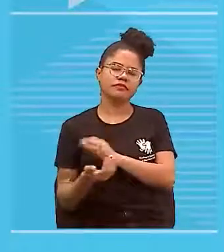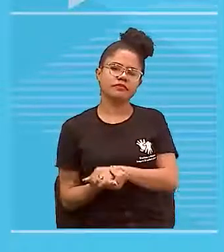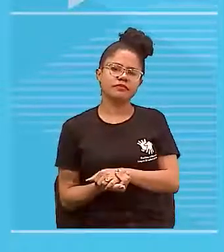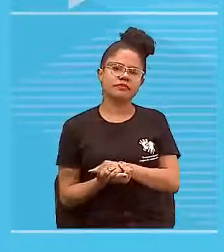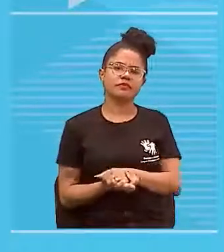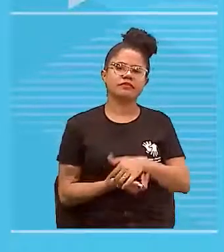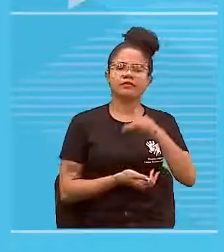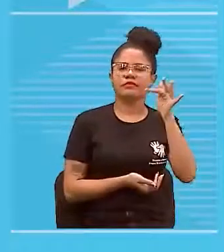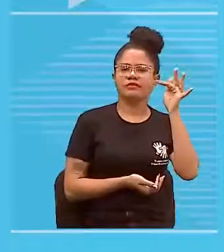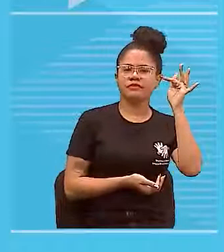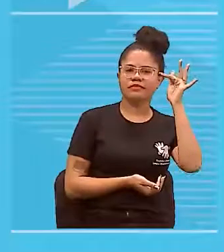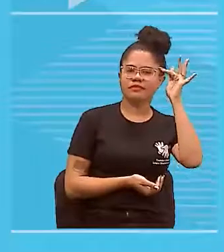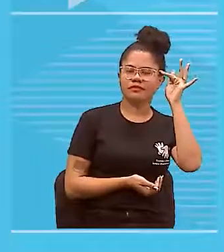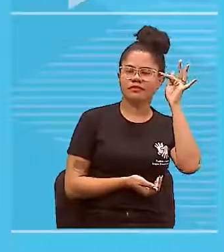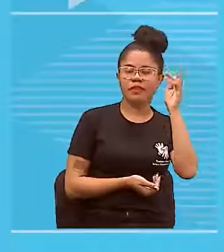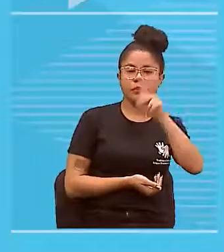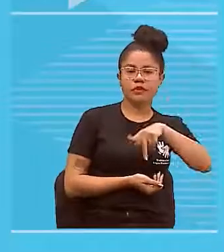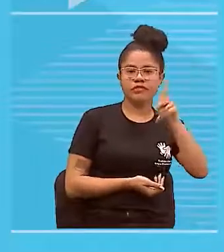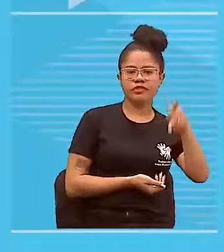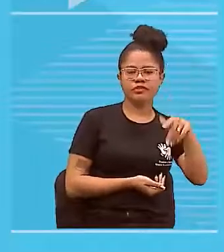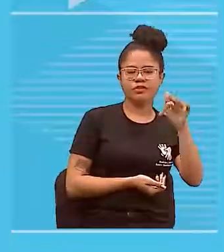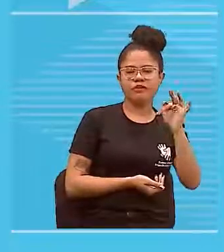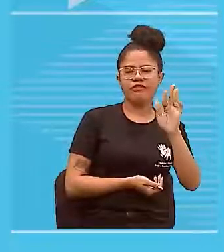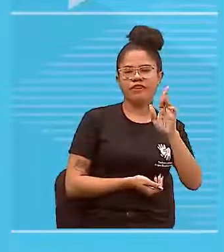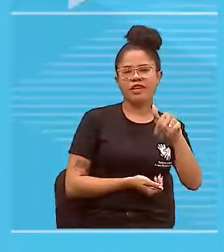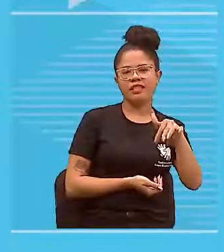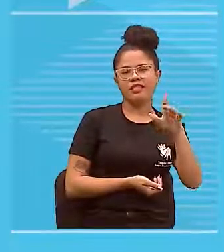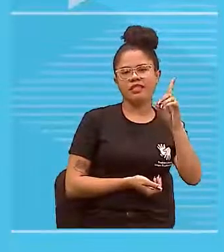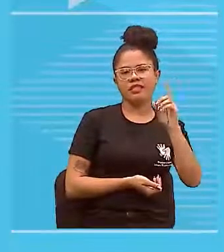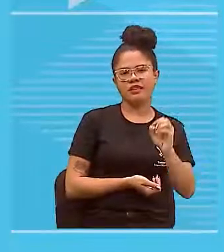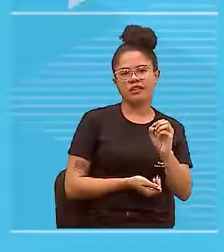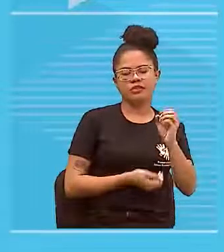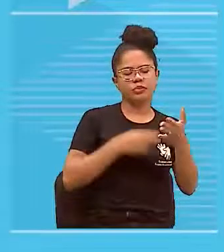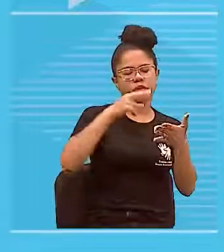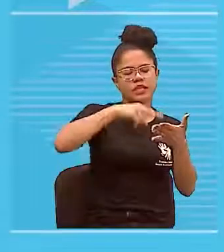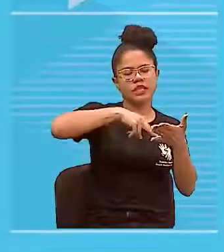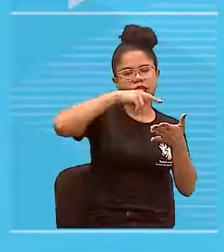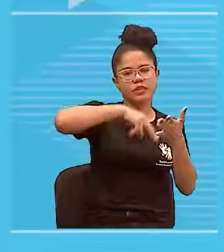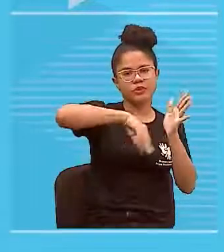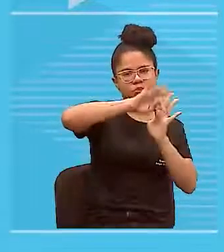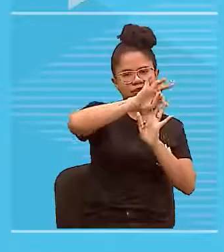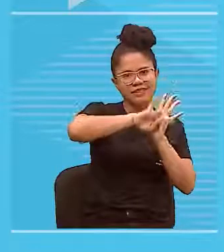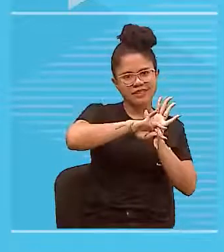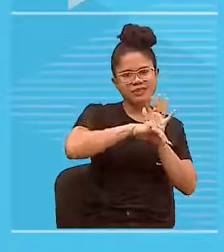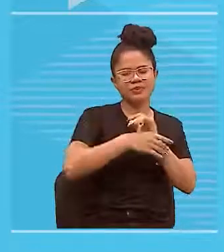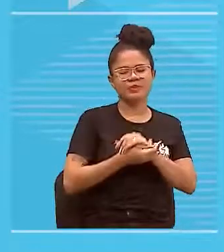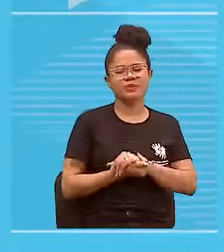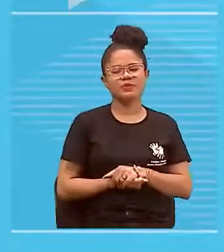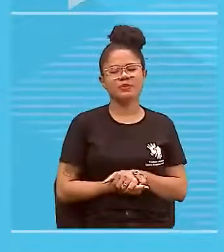Fernandinho está aqui fazendo análise do texto de linguagem mista